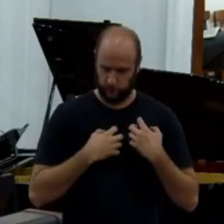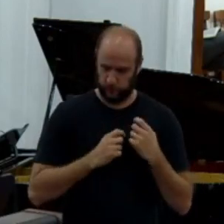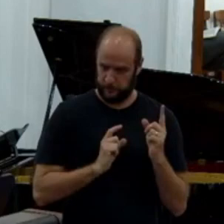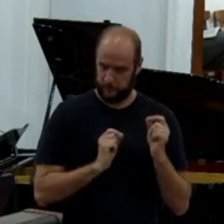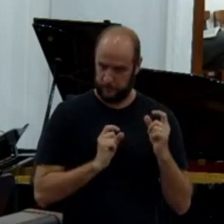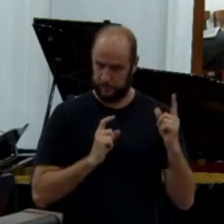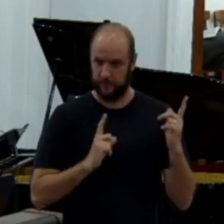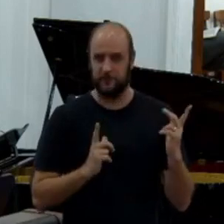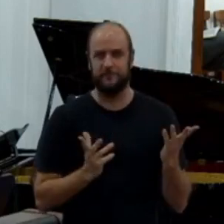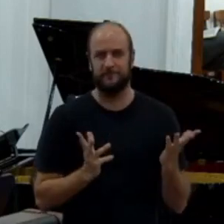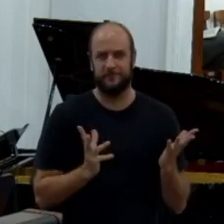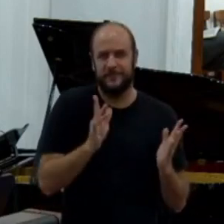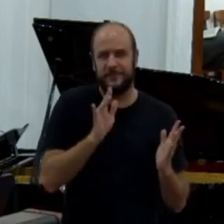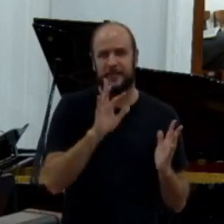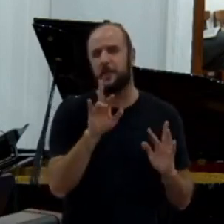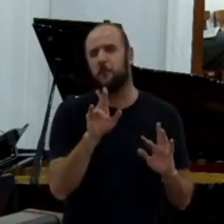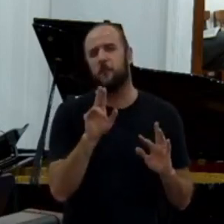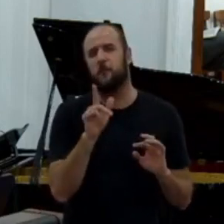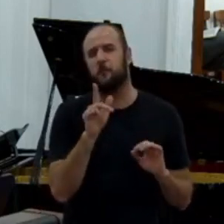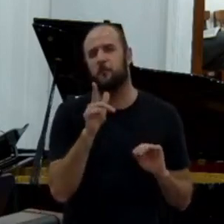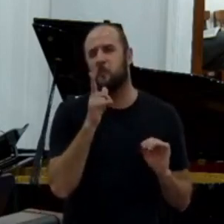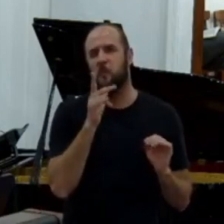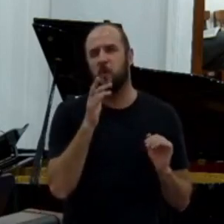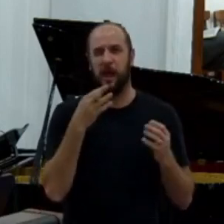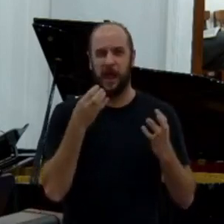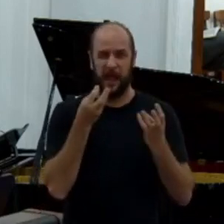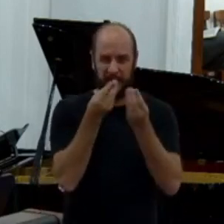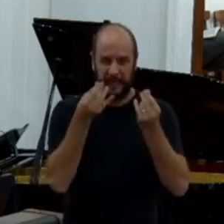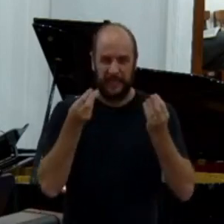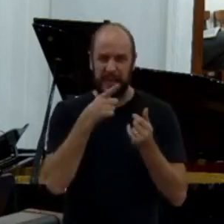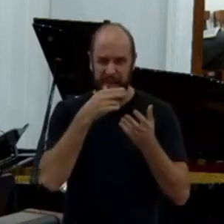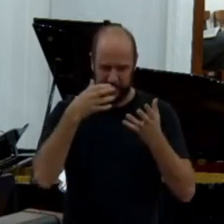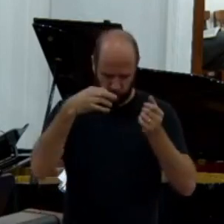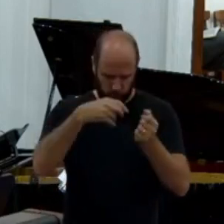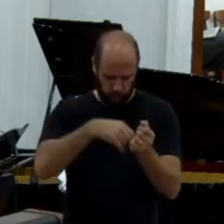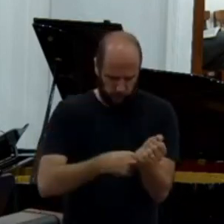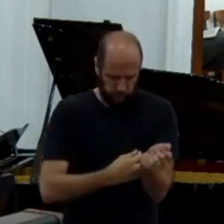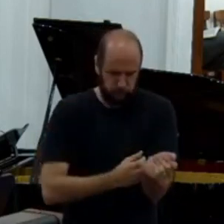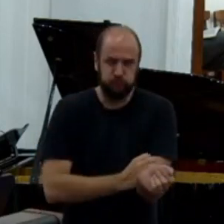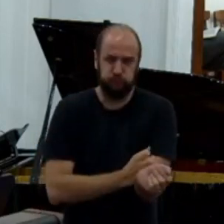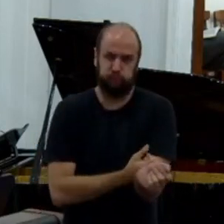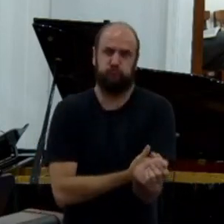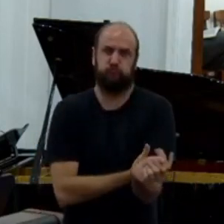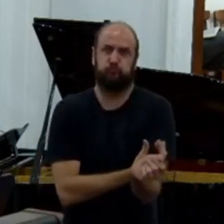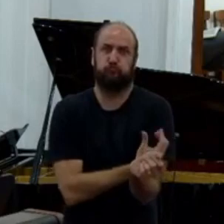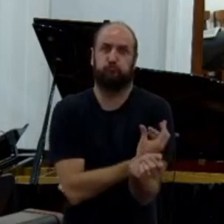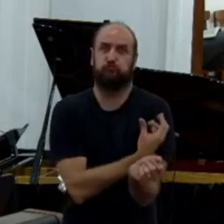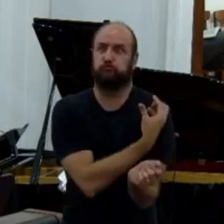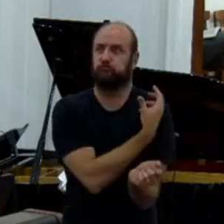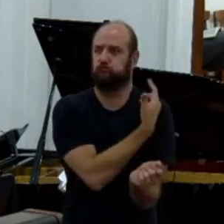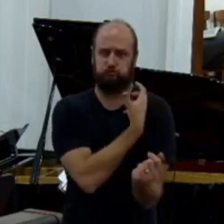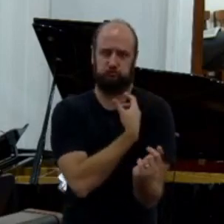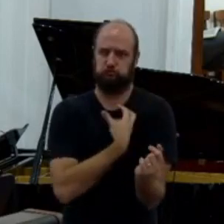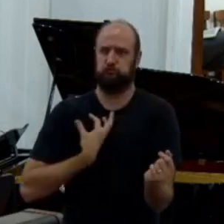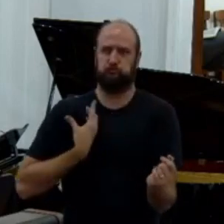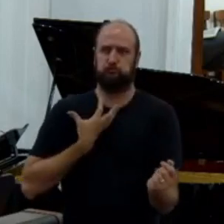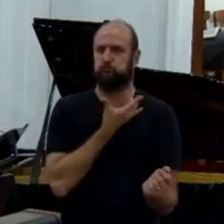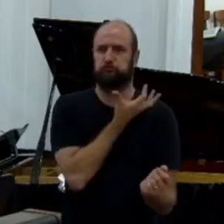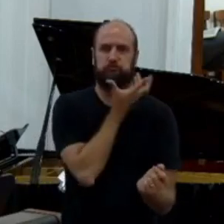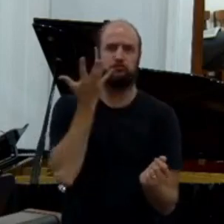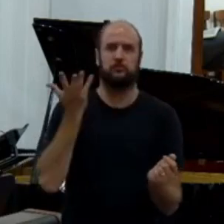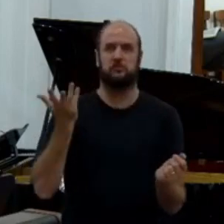você. Talvez um líquido dentro de você começa a ferver. Por alguma